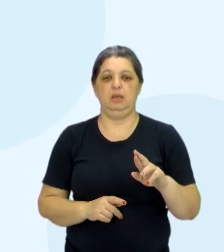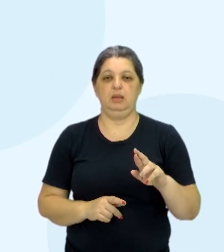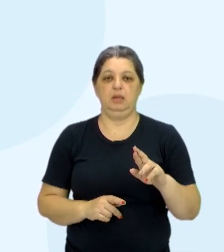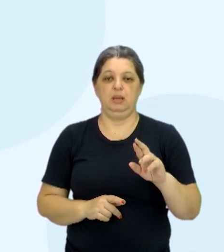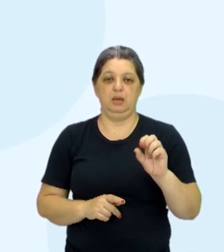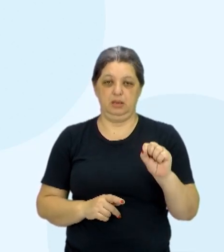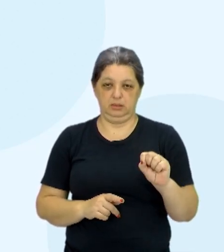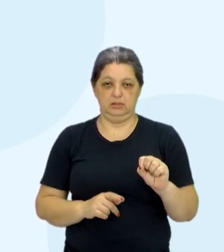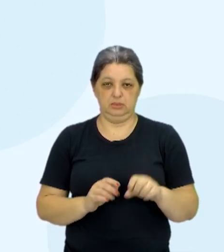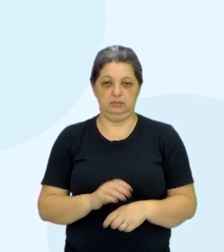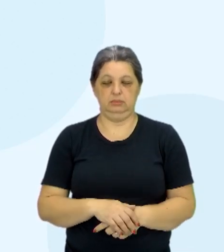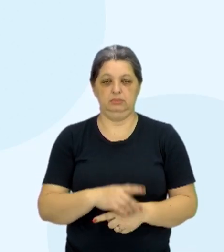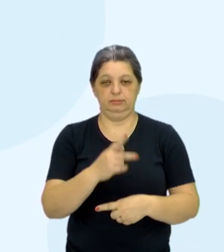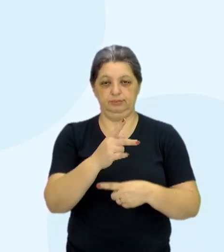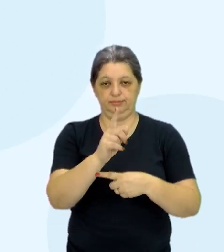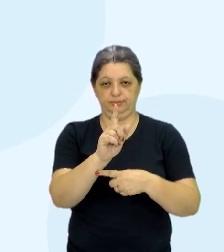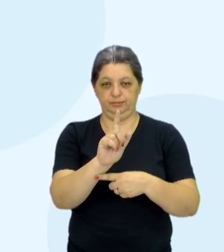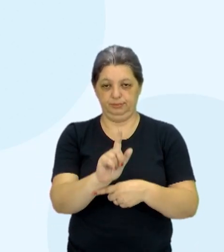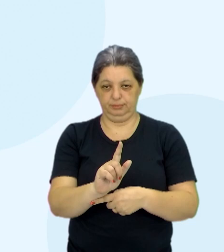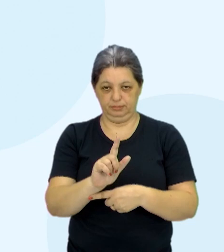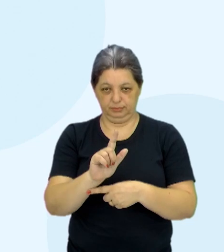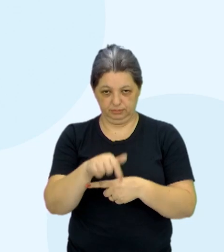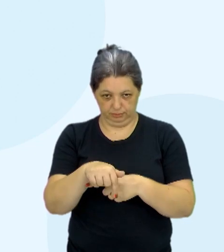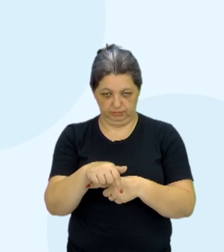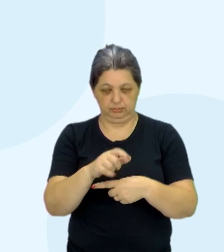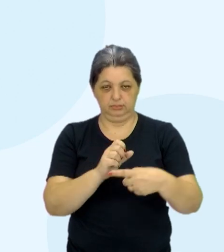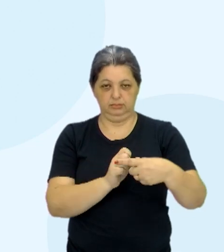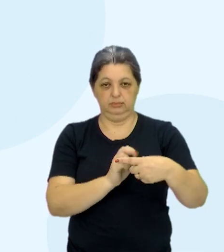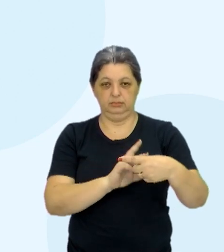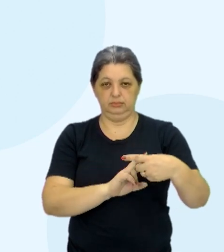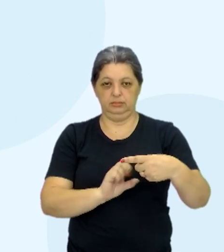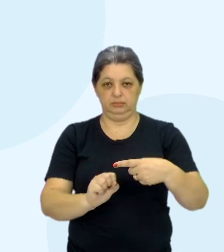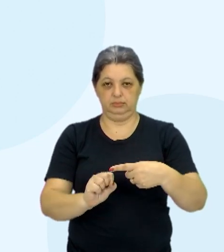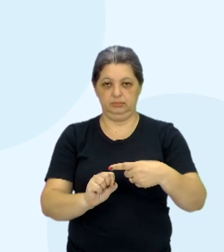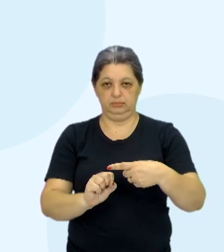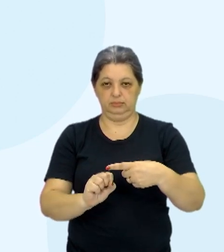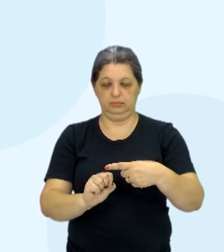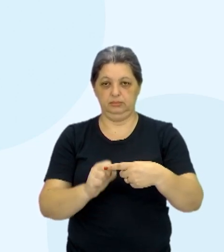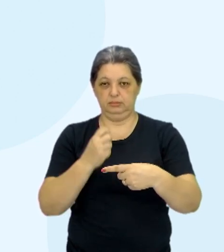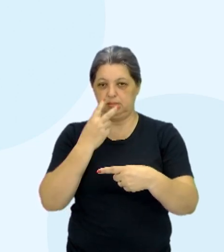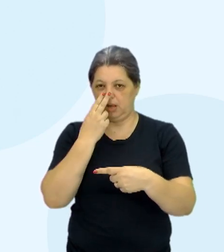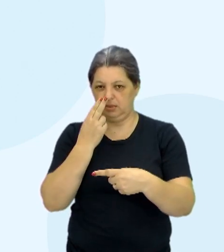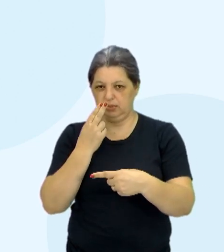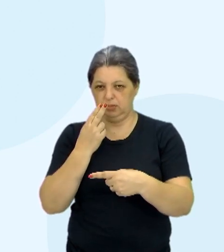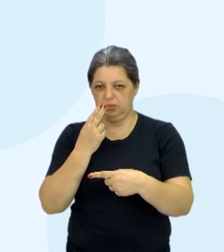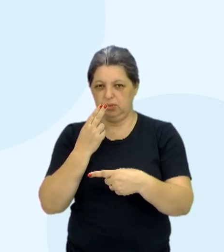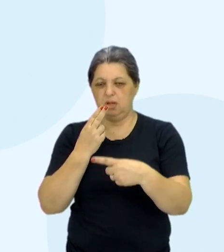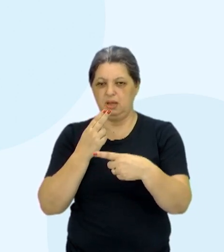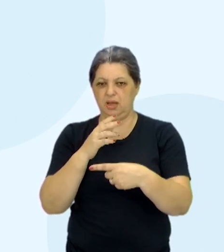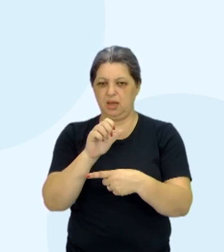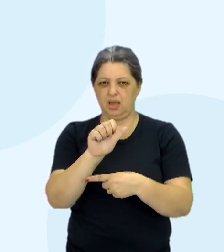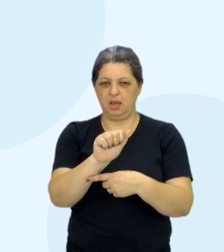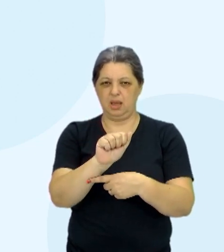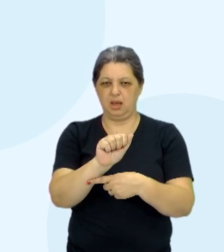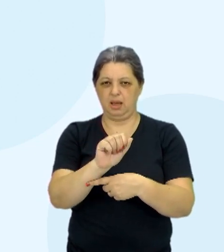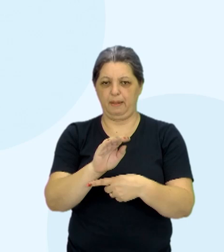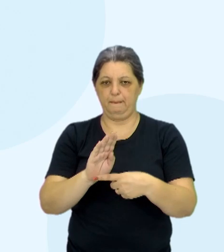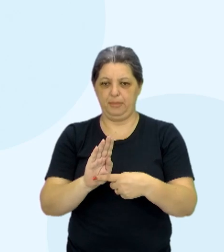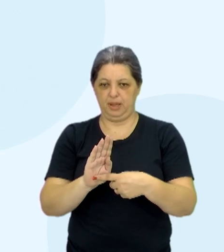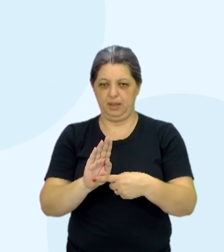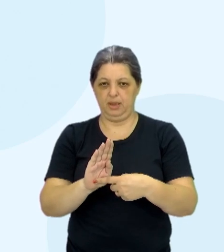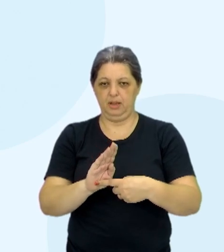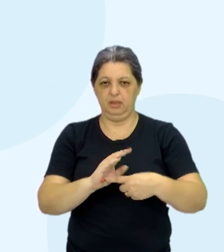sobre RS. E ele quer saber a outra razão, que é... acho que é AB sobre